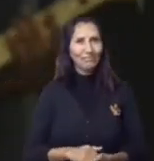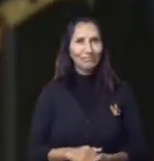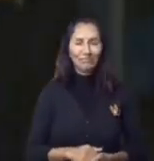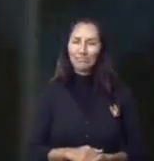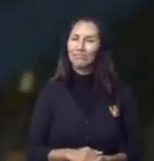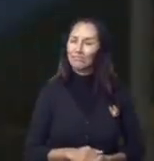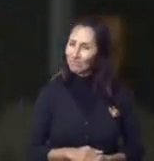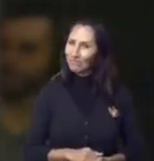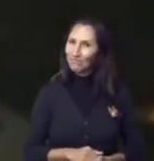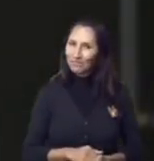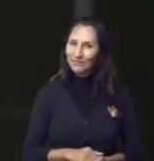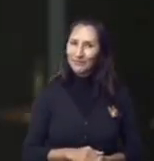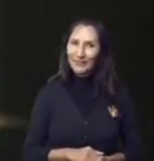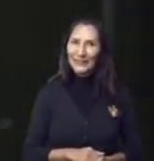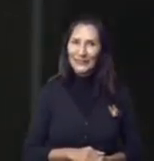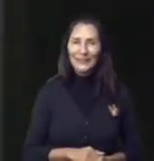nada.